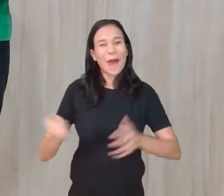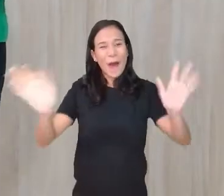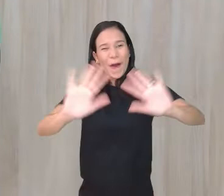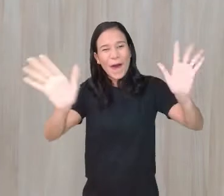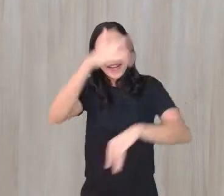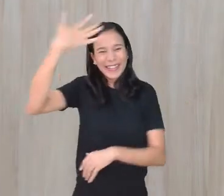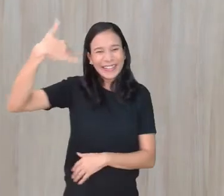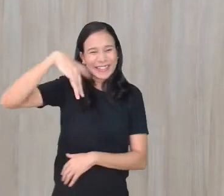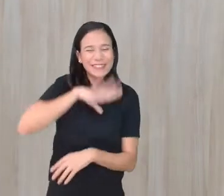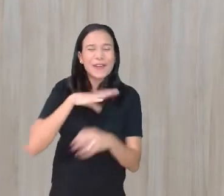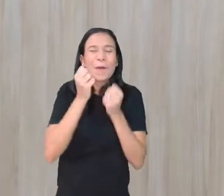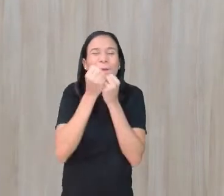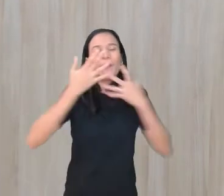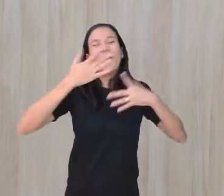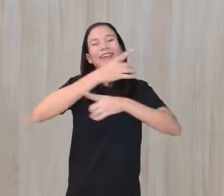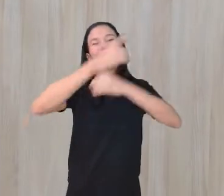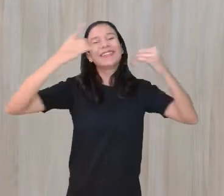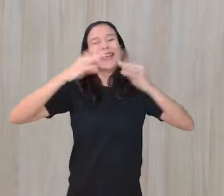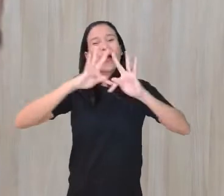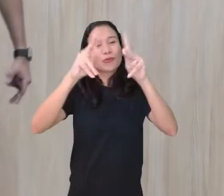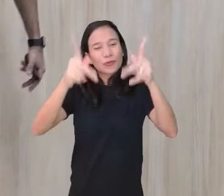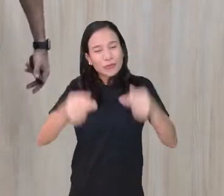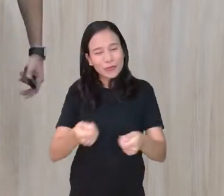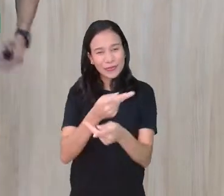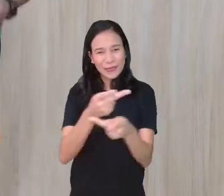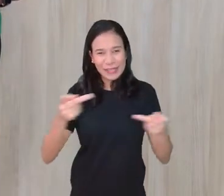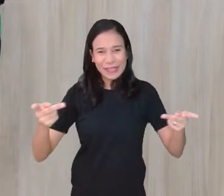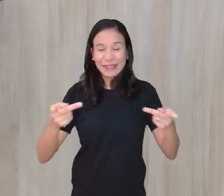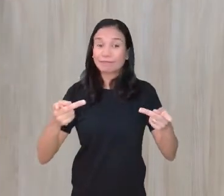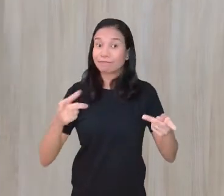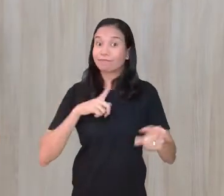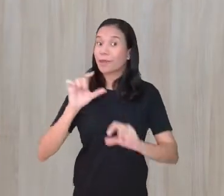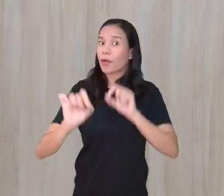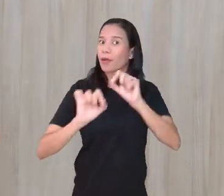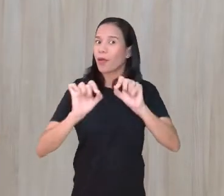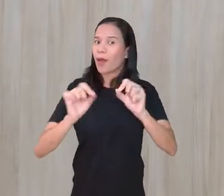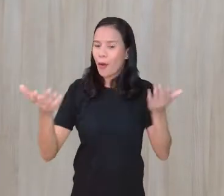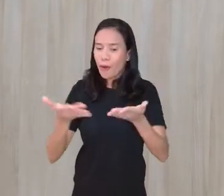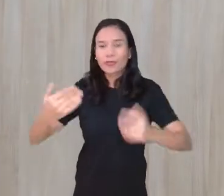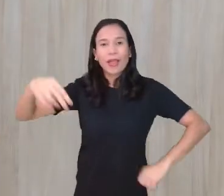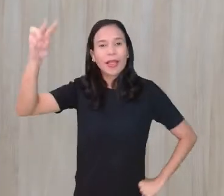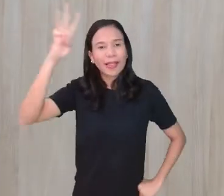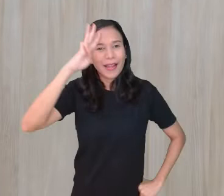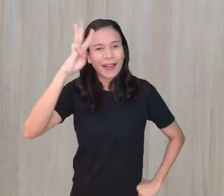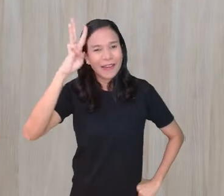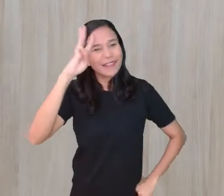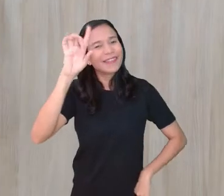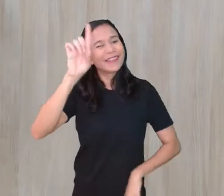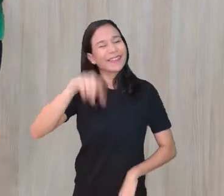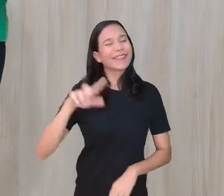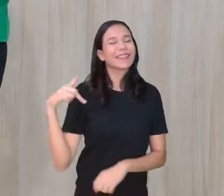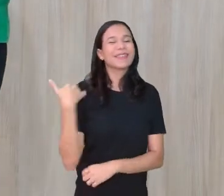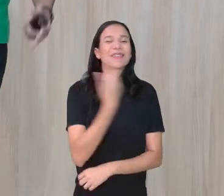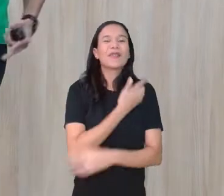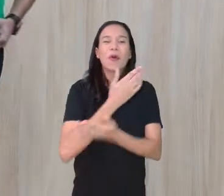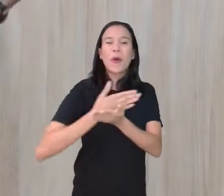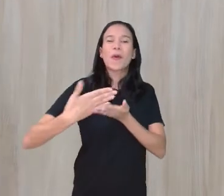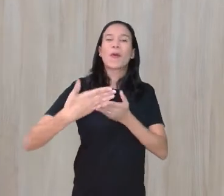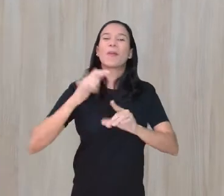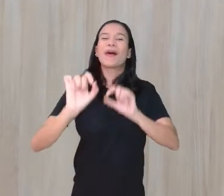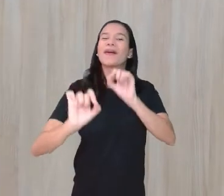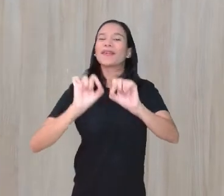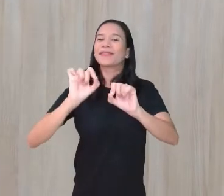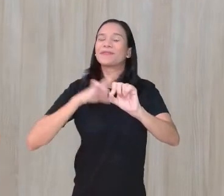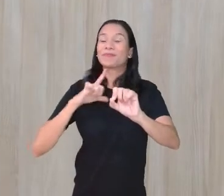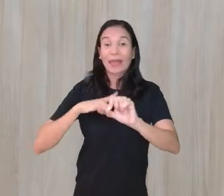Fala galerinha, muito bom dia para você. Em plena aí terça-feira, estamos dando início